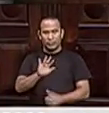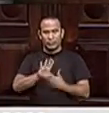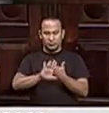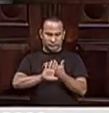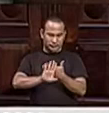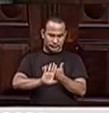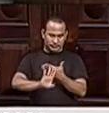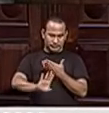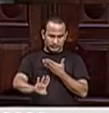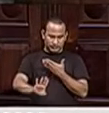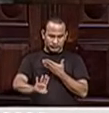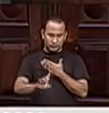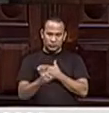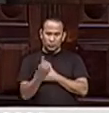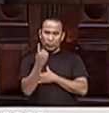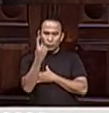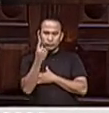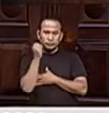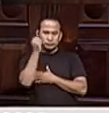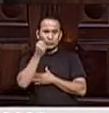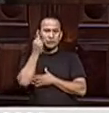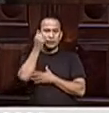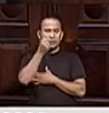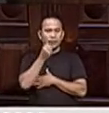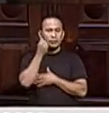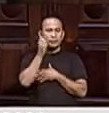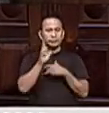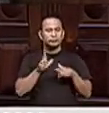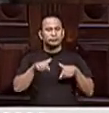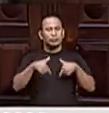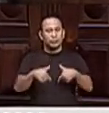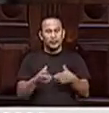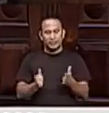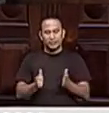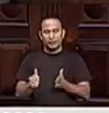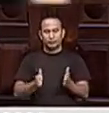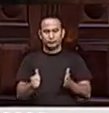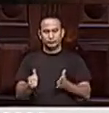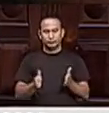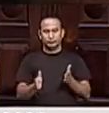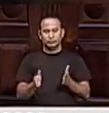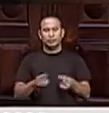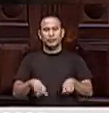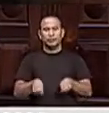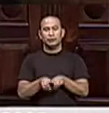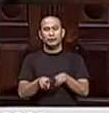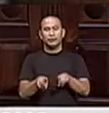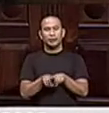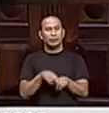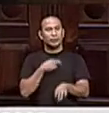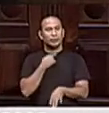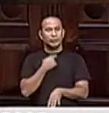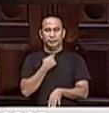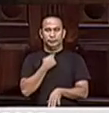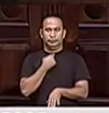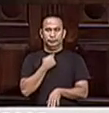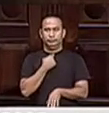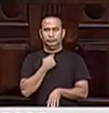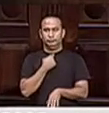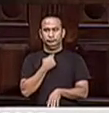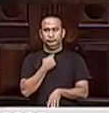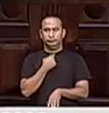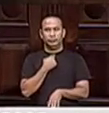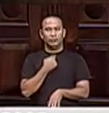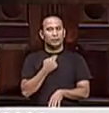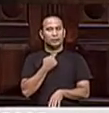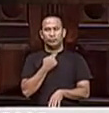afastar um senador do exercício do mandato, e também não poderia